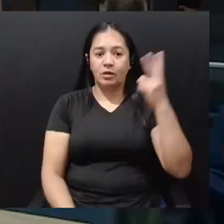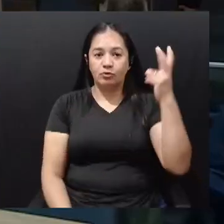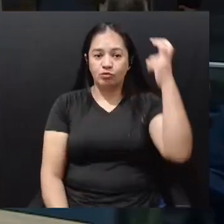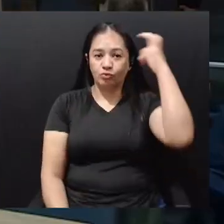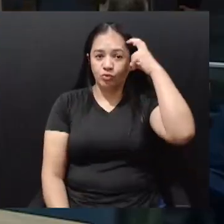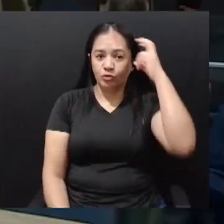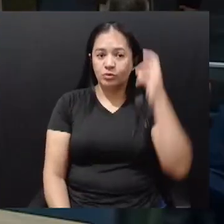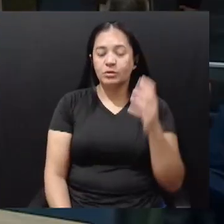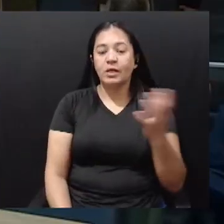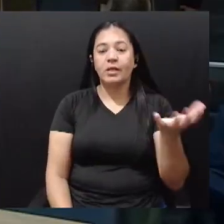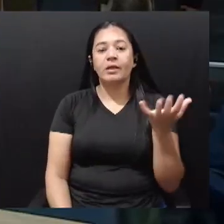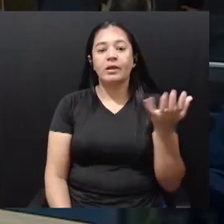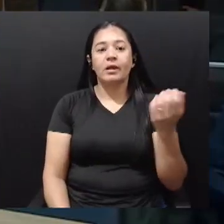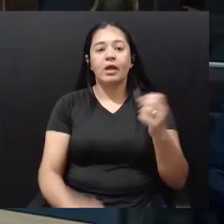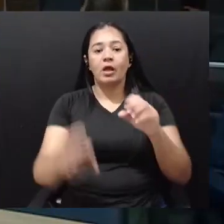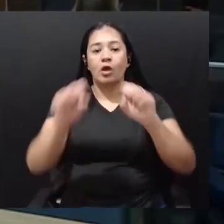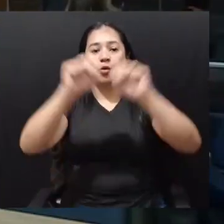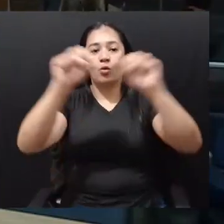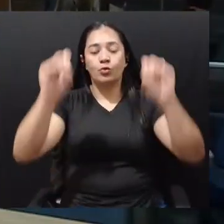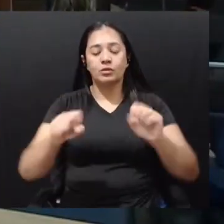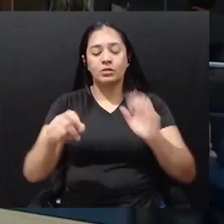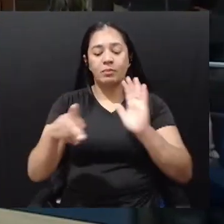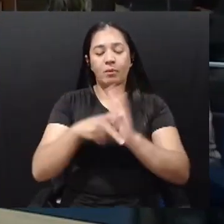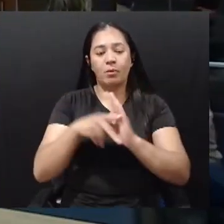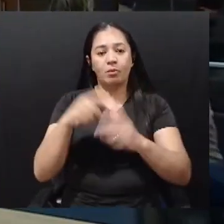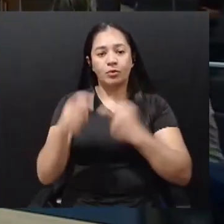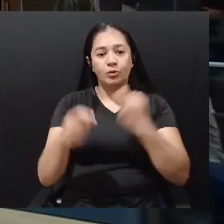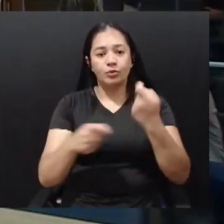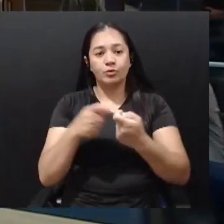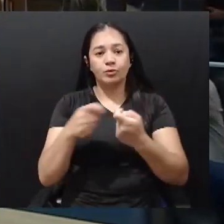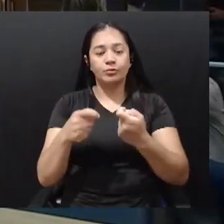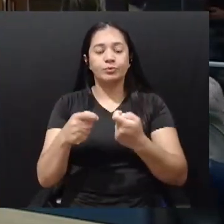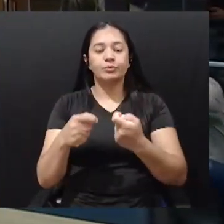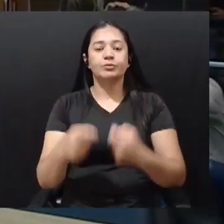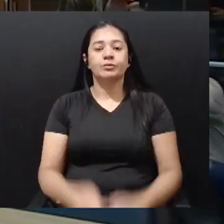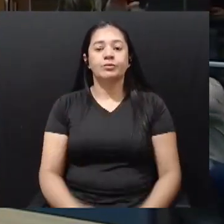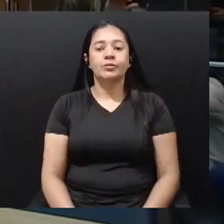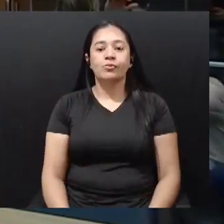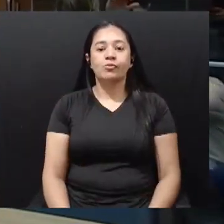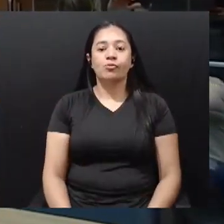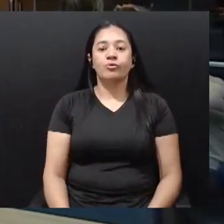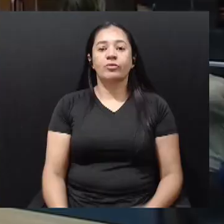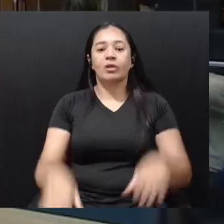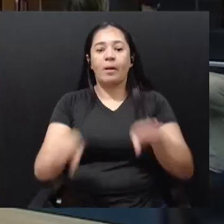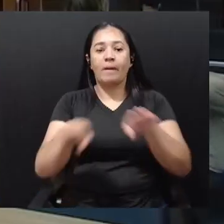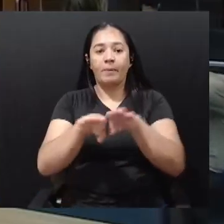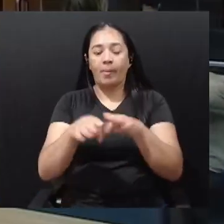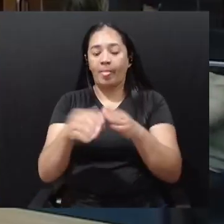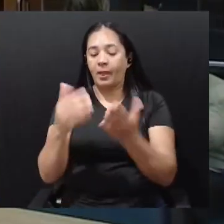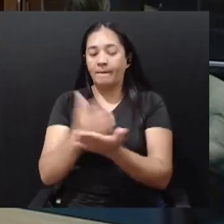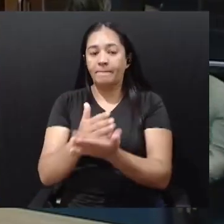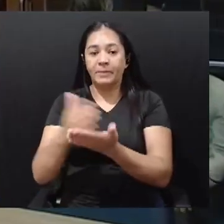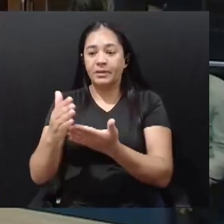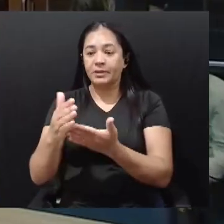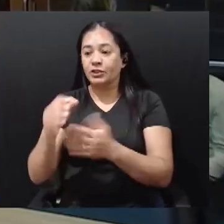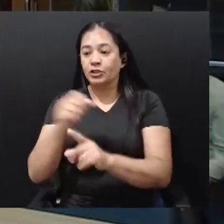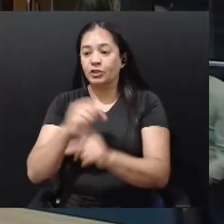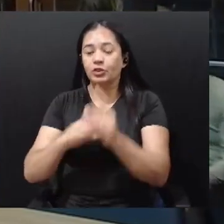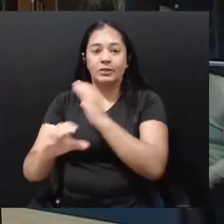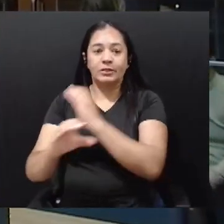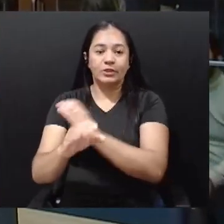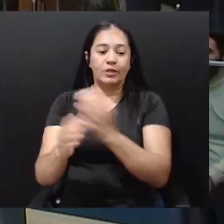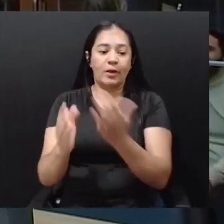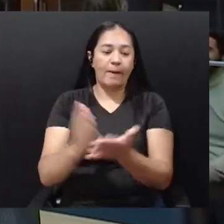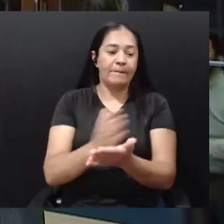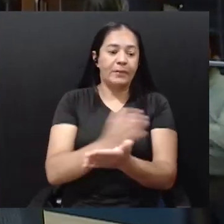de gestão desse sistema audiovisual, paritário, metade da sociedade civil, metade ligada ao poder público.